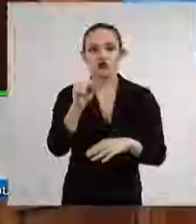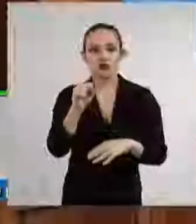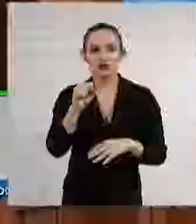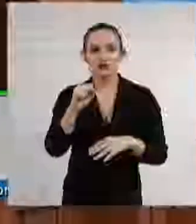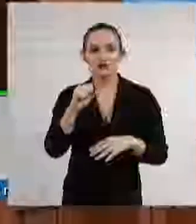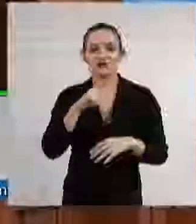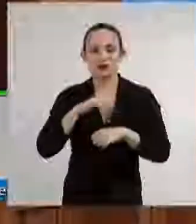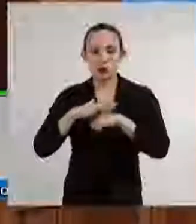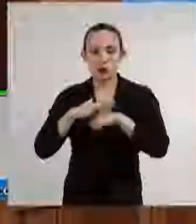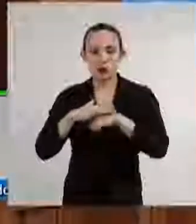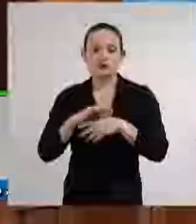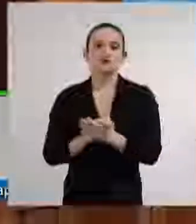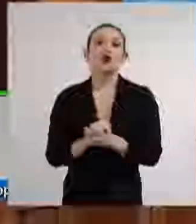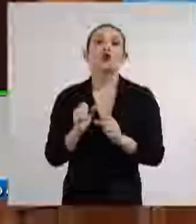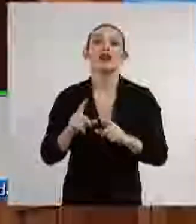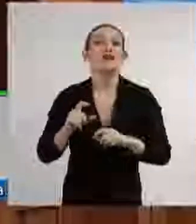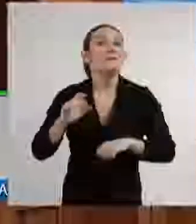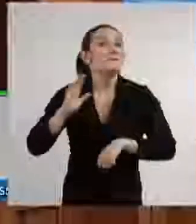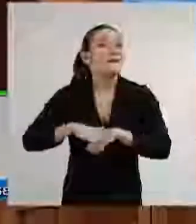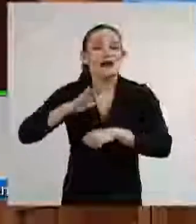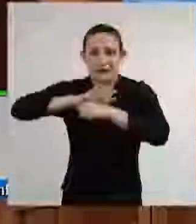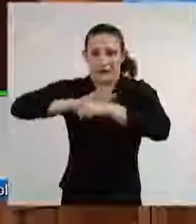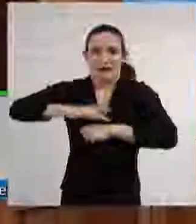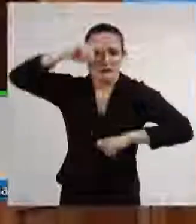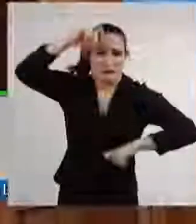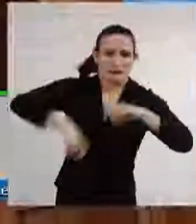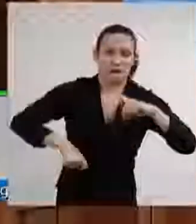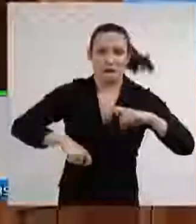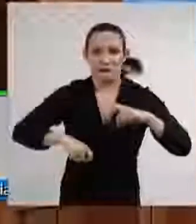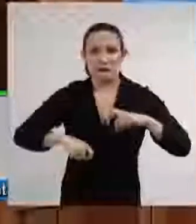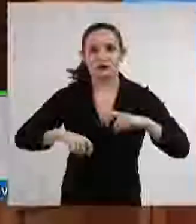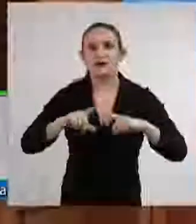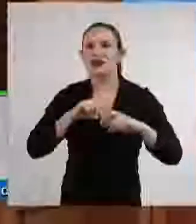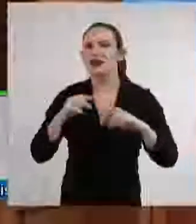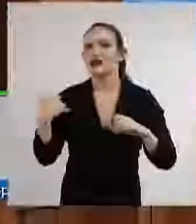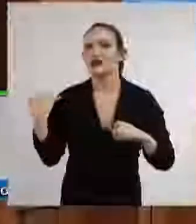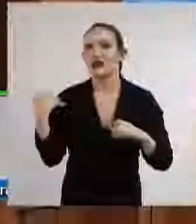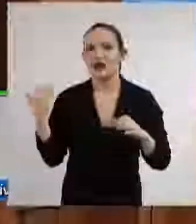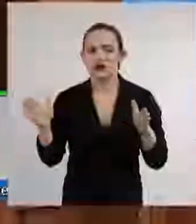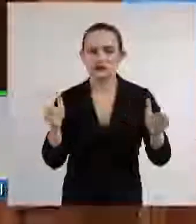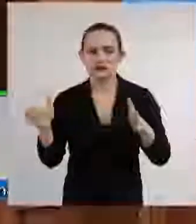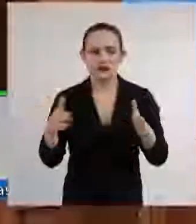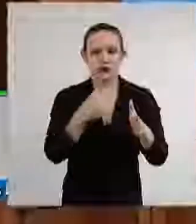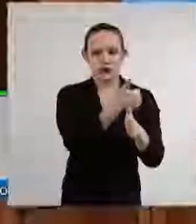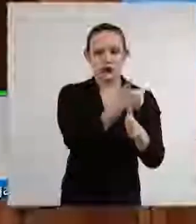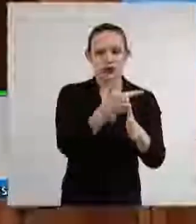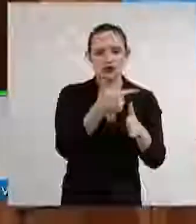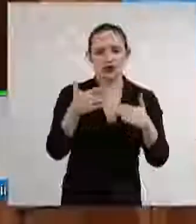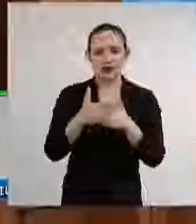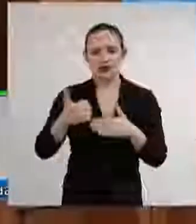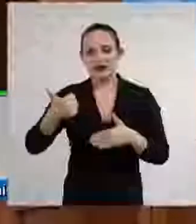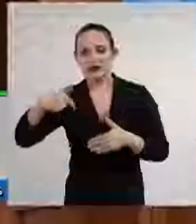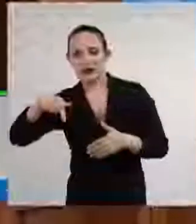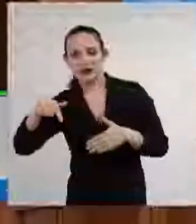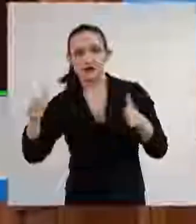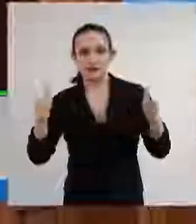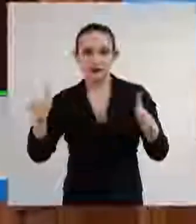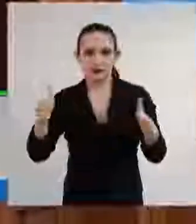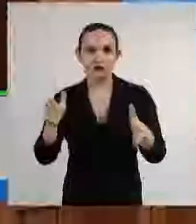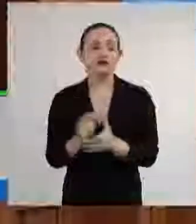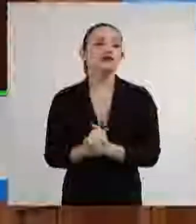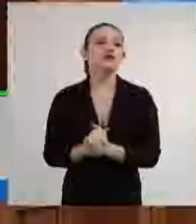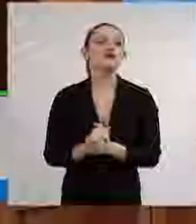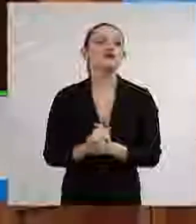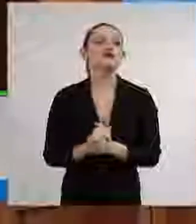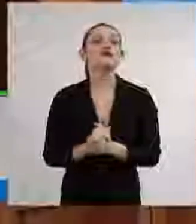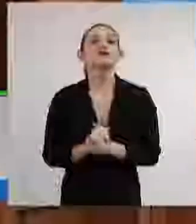com o estudo, a maior procura por atendimento está na faixa etária dos 12 aos 17 anos. A pesquisa